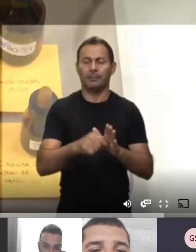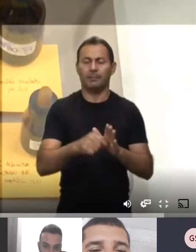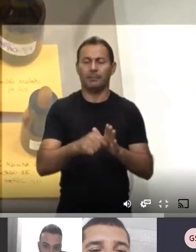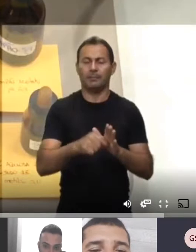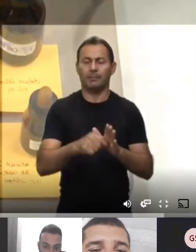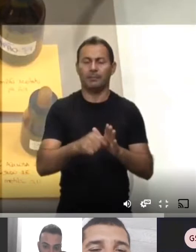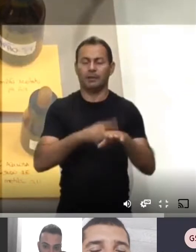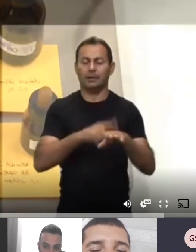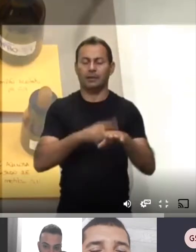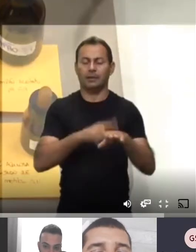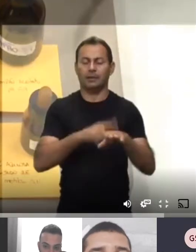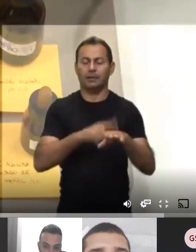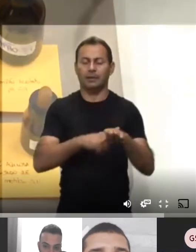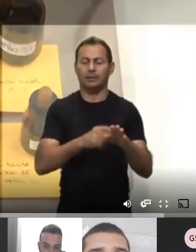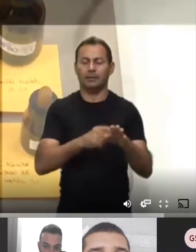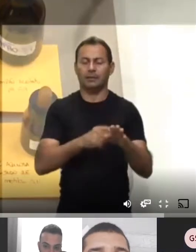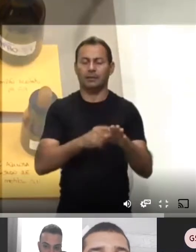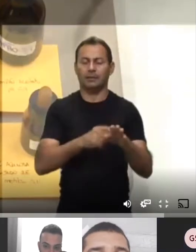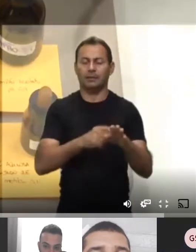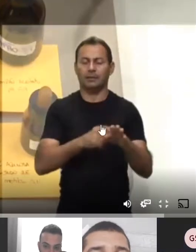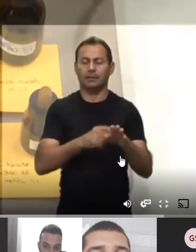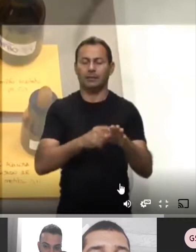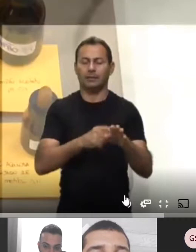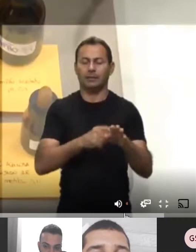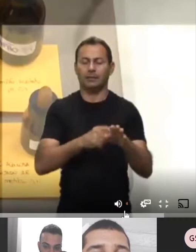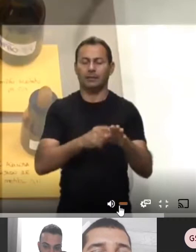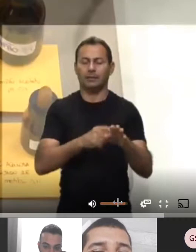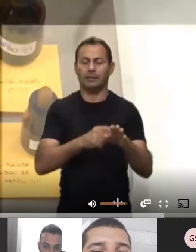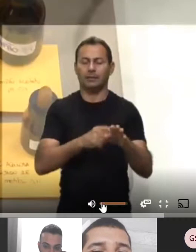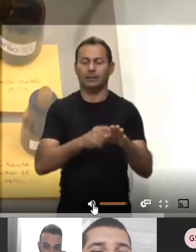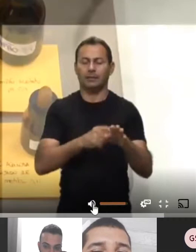aí. Arrocha o dedo nele aí.